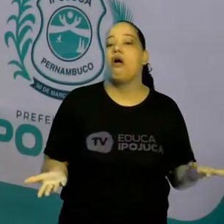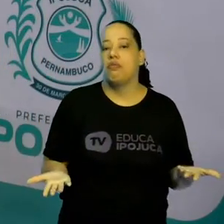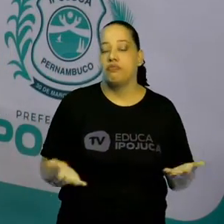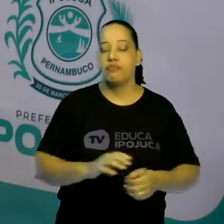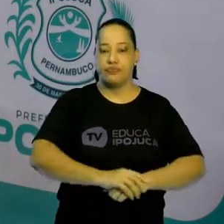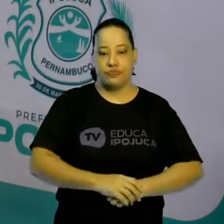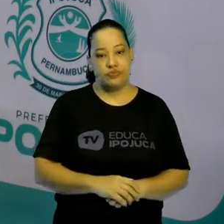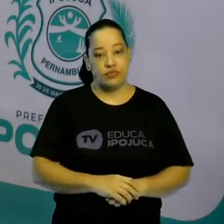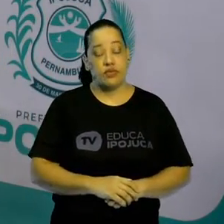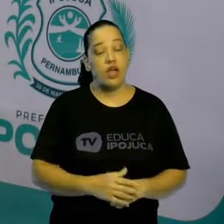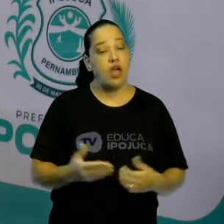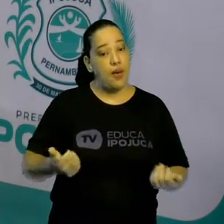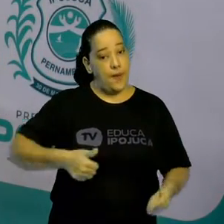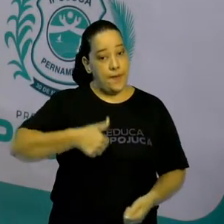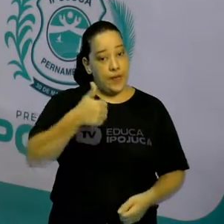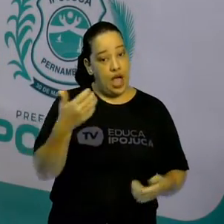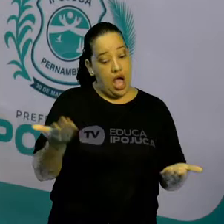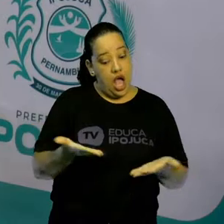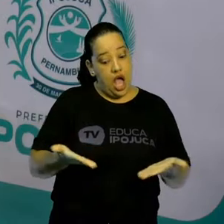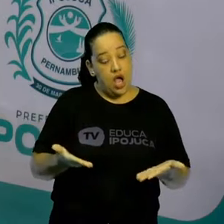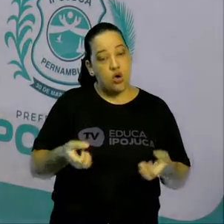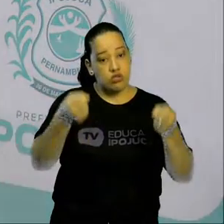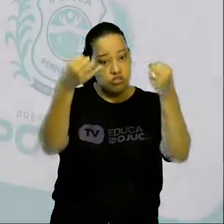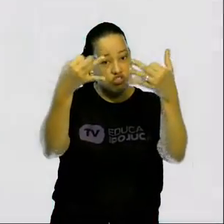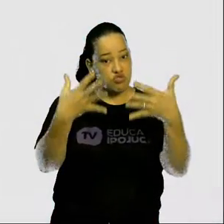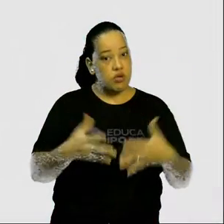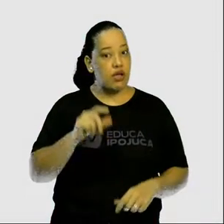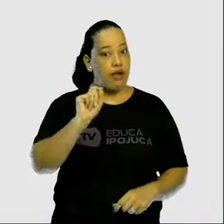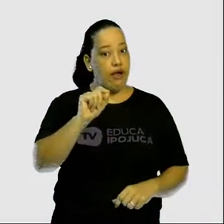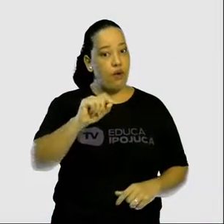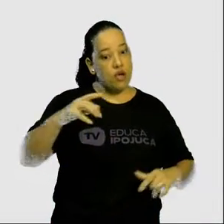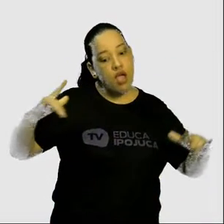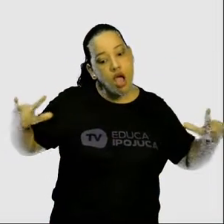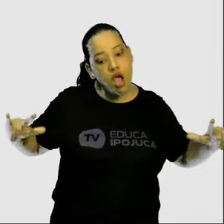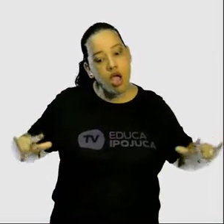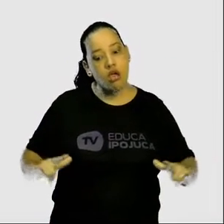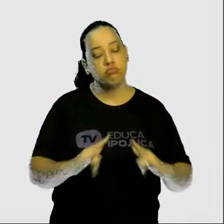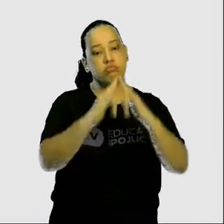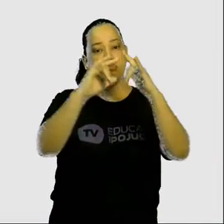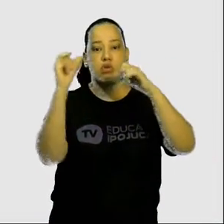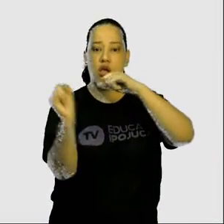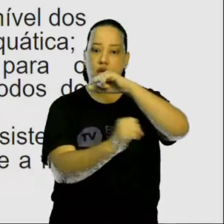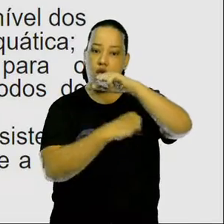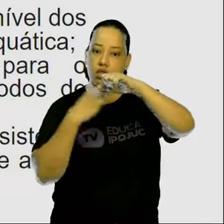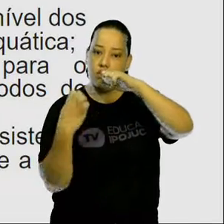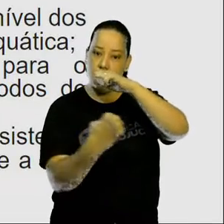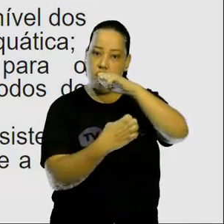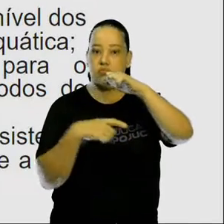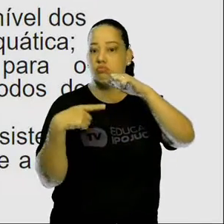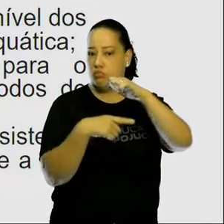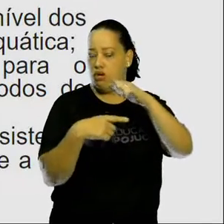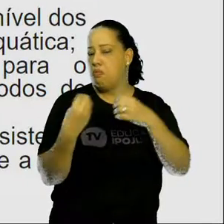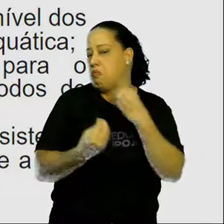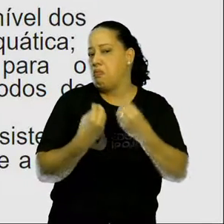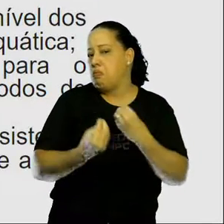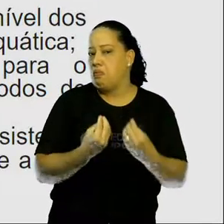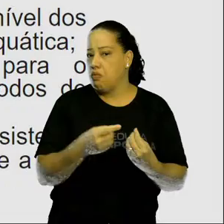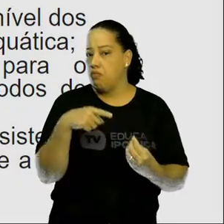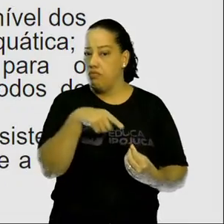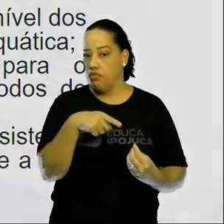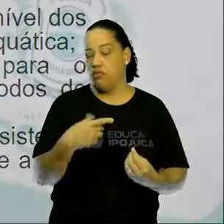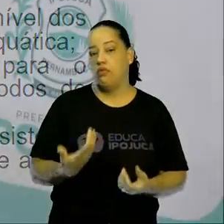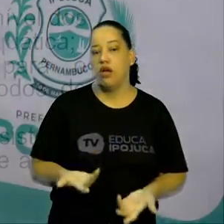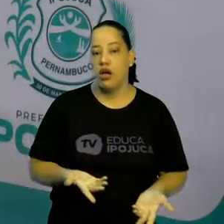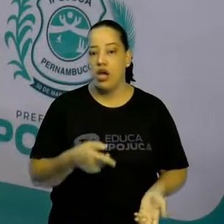Então, primeiro que a gente vai falar sobre a hidrelétrica. Quais são as vantagens desse tipo de energia? A principal vantagem é